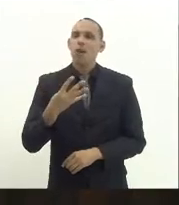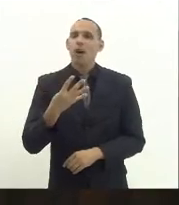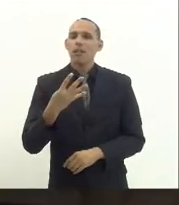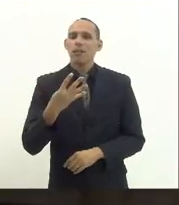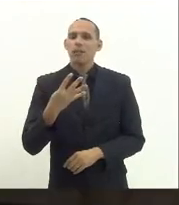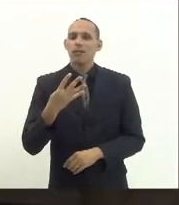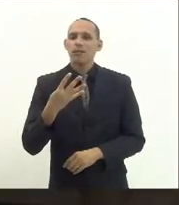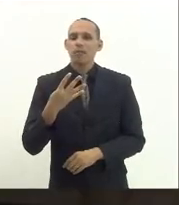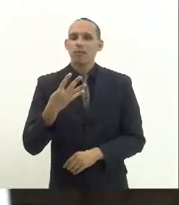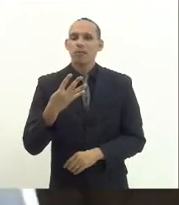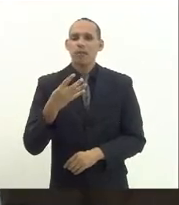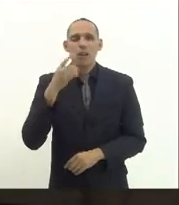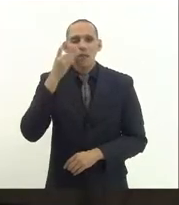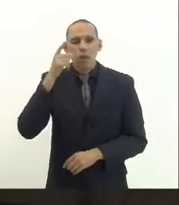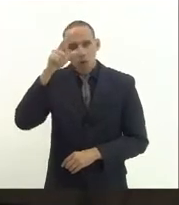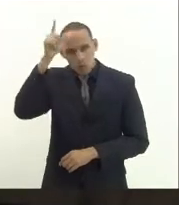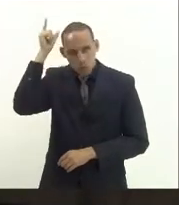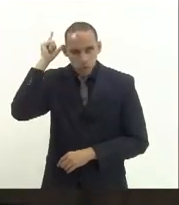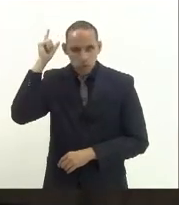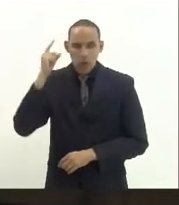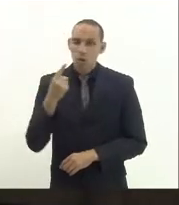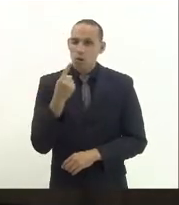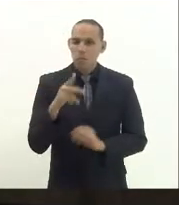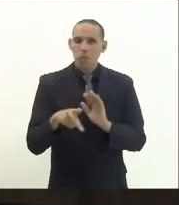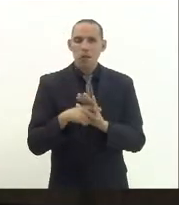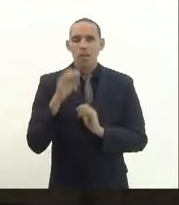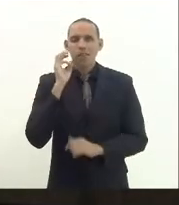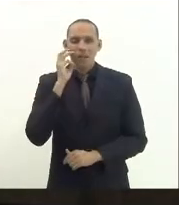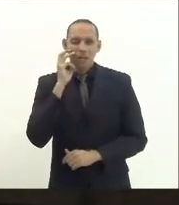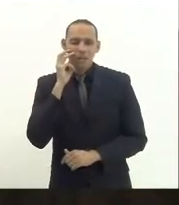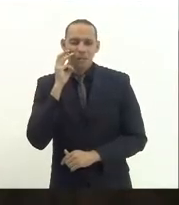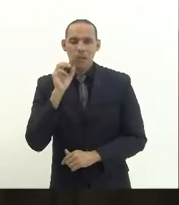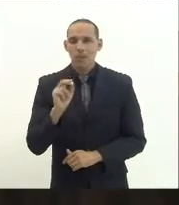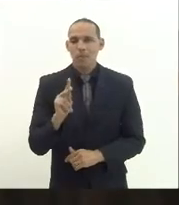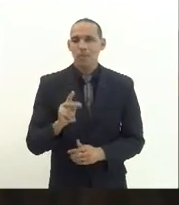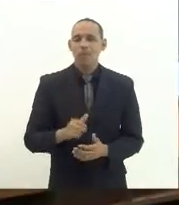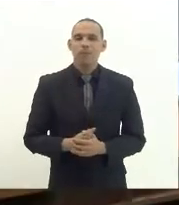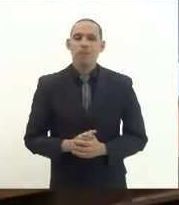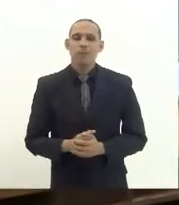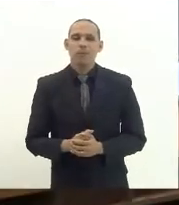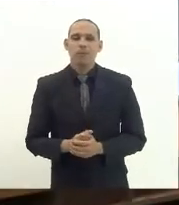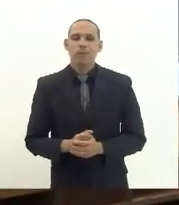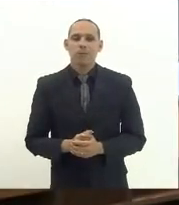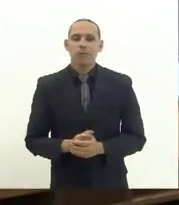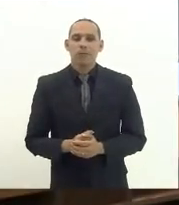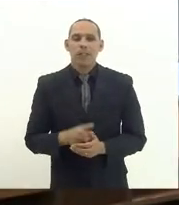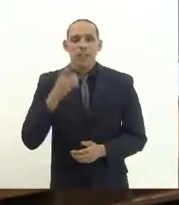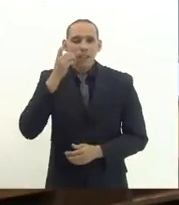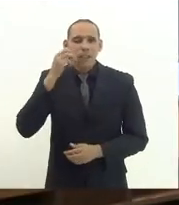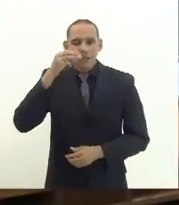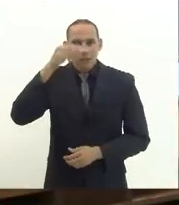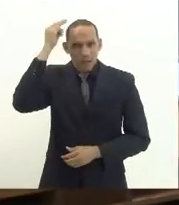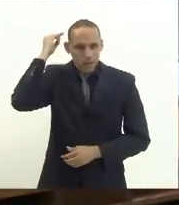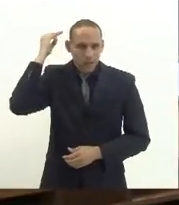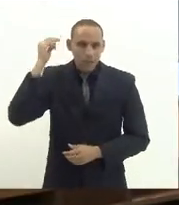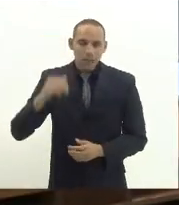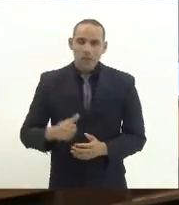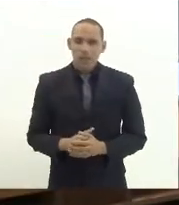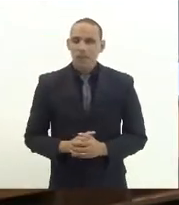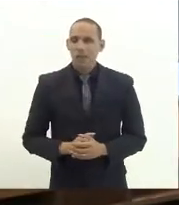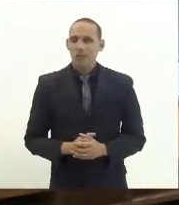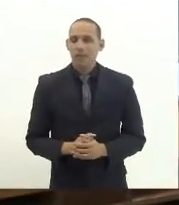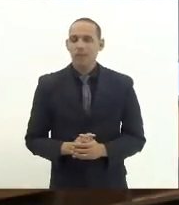quatro Deputado Luiz Paulo e uma do deputado waldeck Ok resultado Márcio